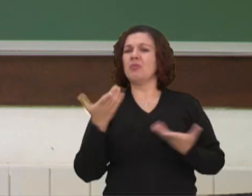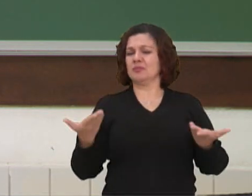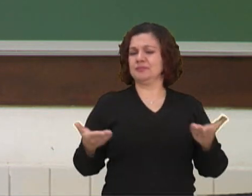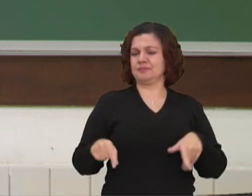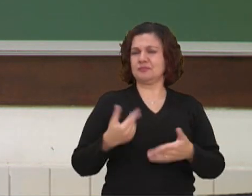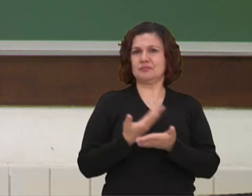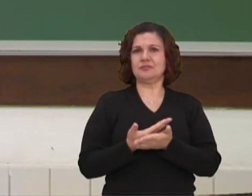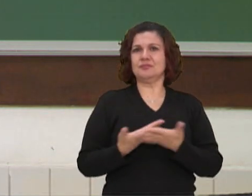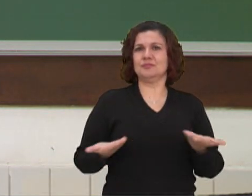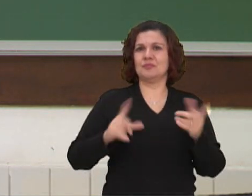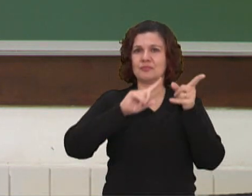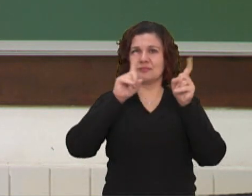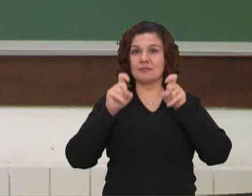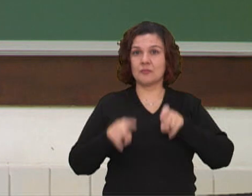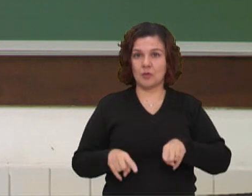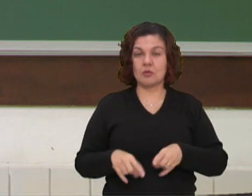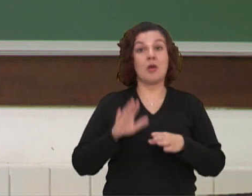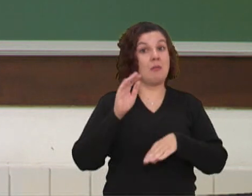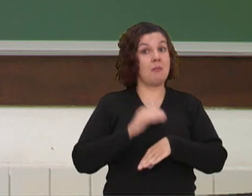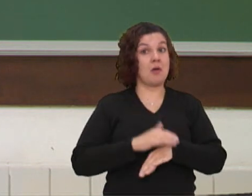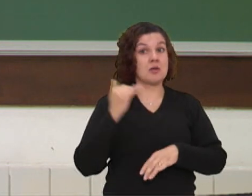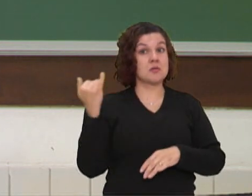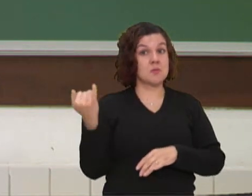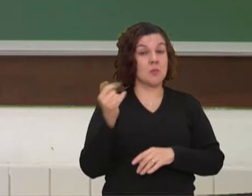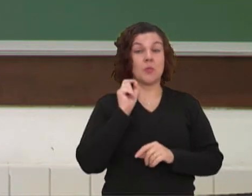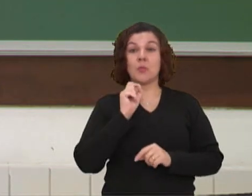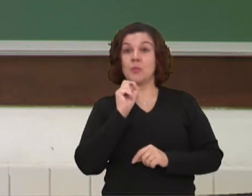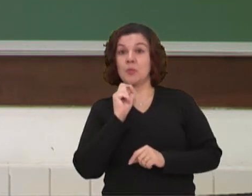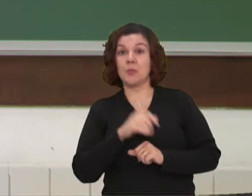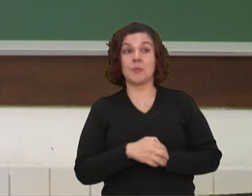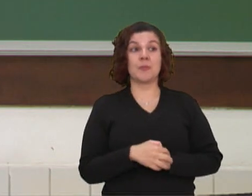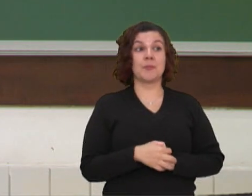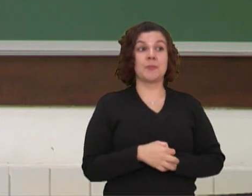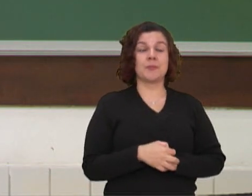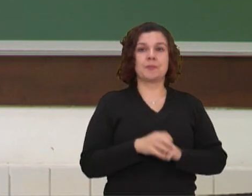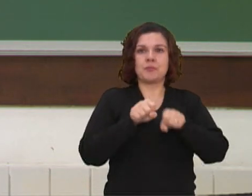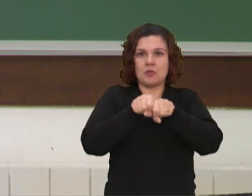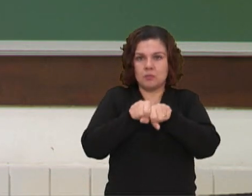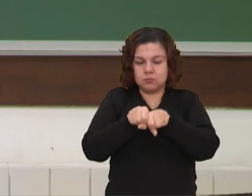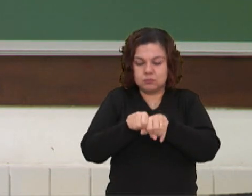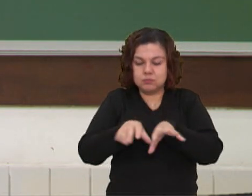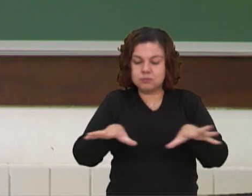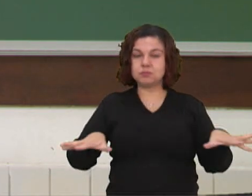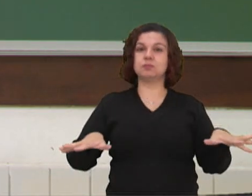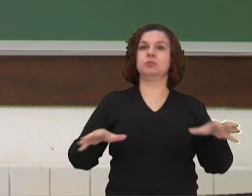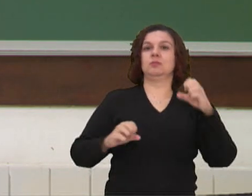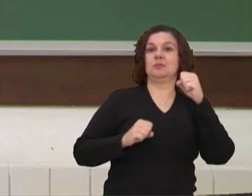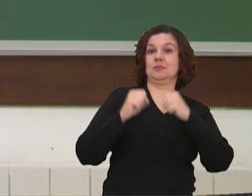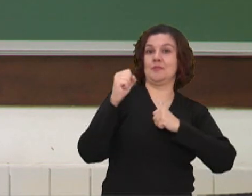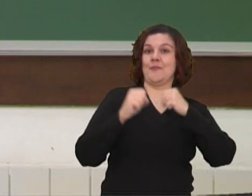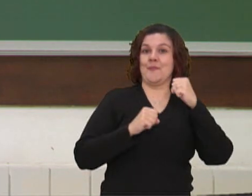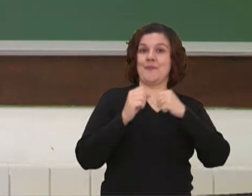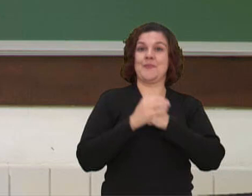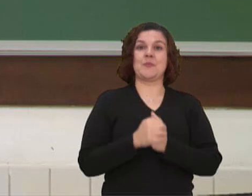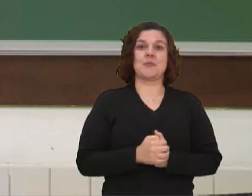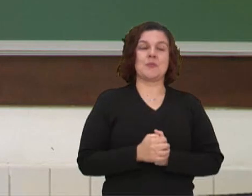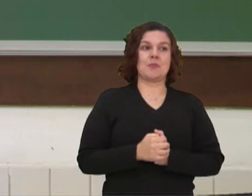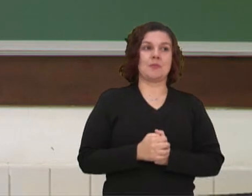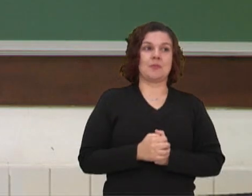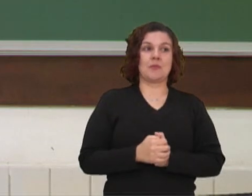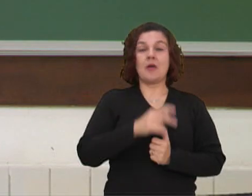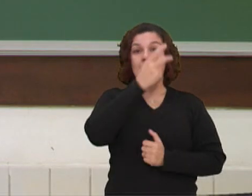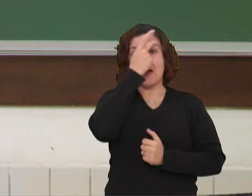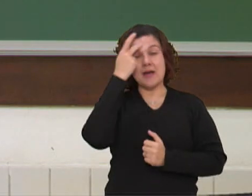nossa aula de hoje? É extremamente importante pensar que essa dispersão industrial fez com que